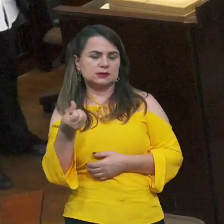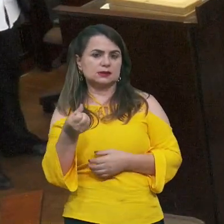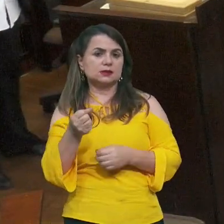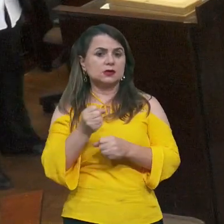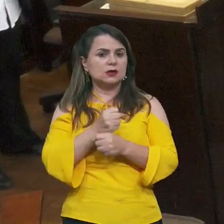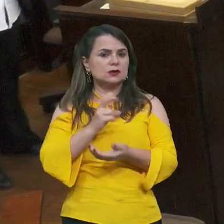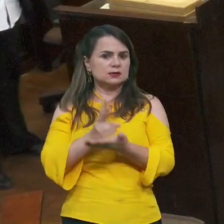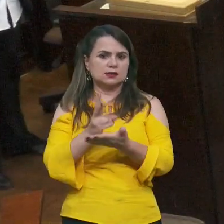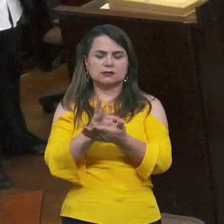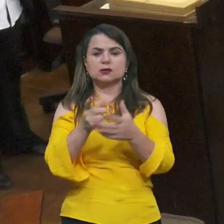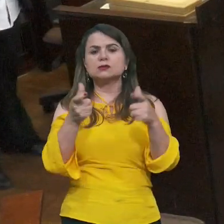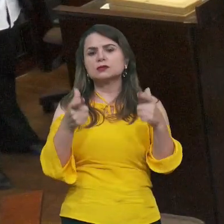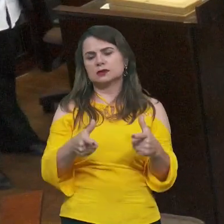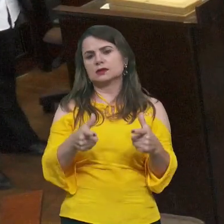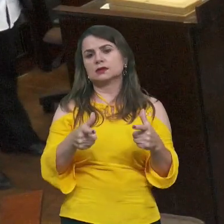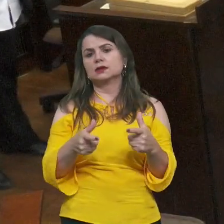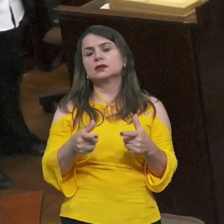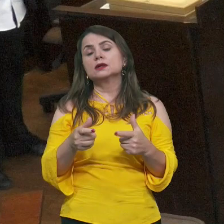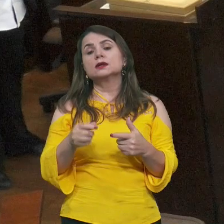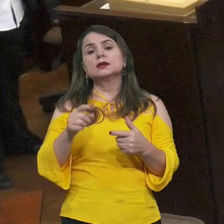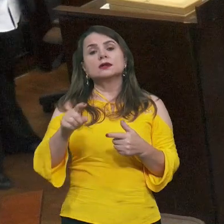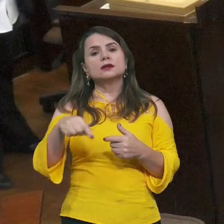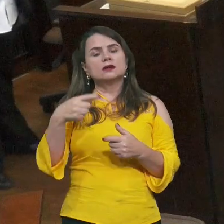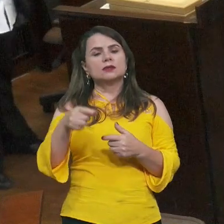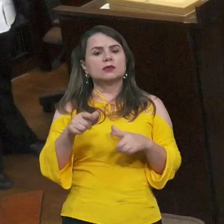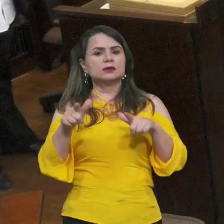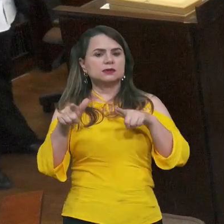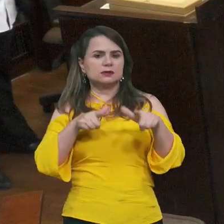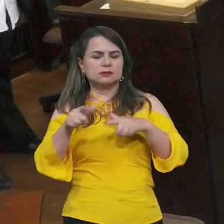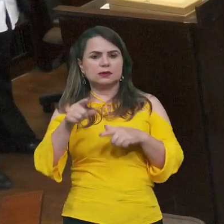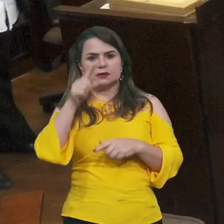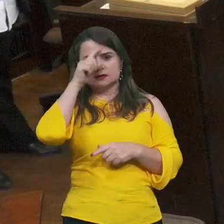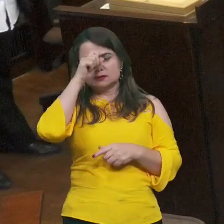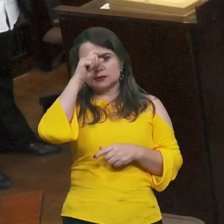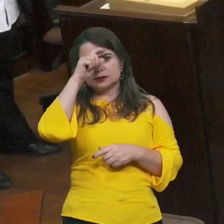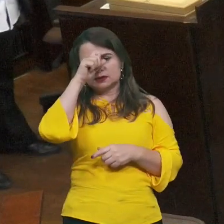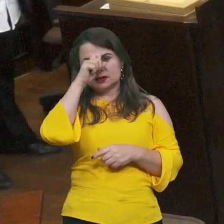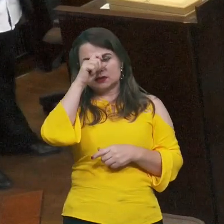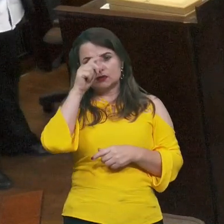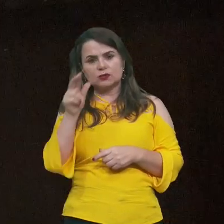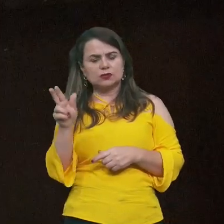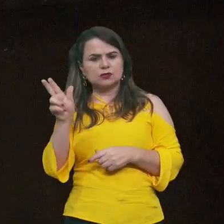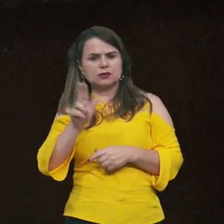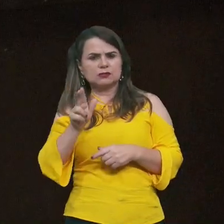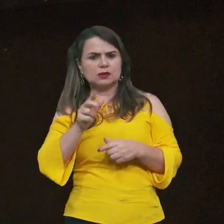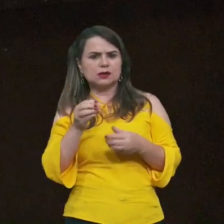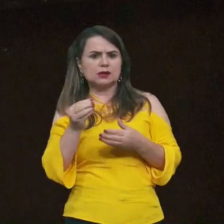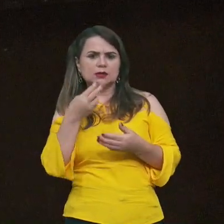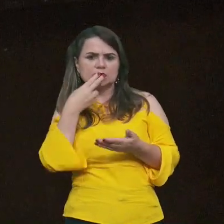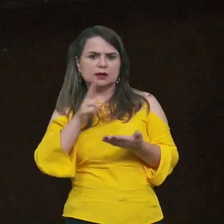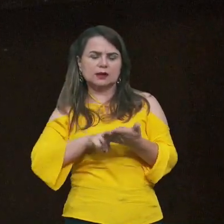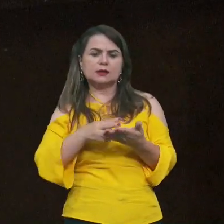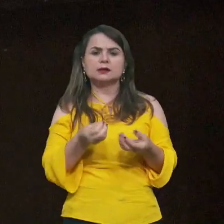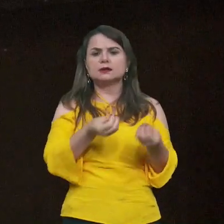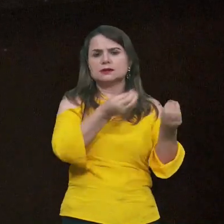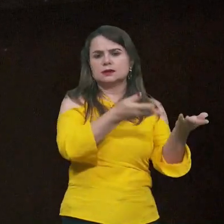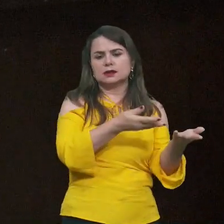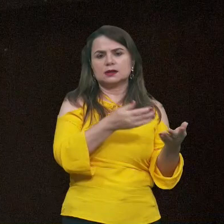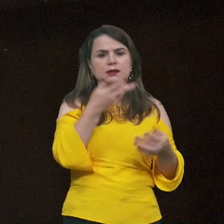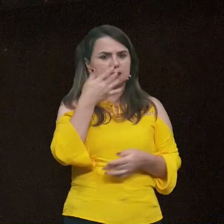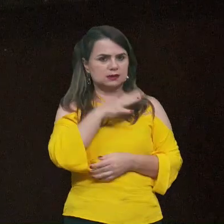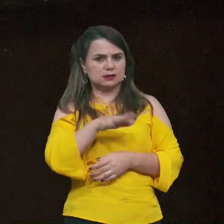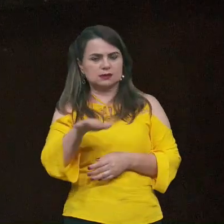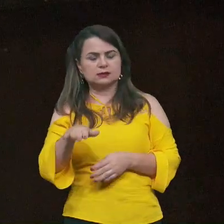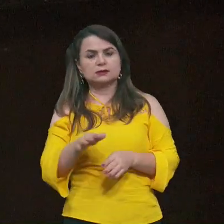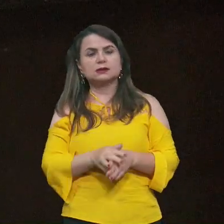comunidade em 2008, levando no Hospital da Unimar cartinhas das crianças para uma festa de Natal, com a ajuda da Flávia e